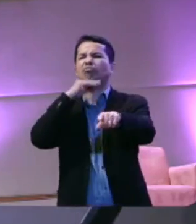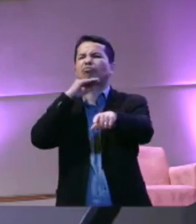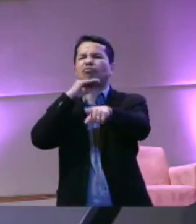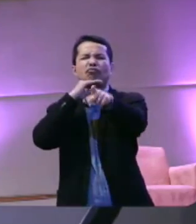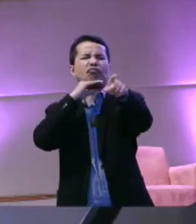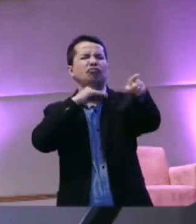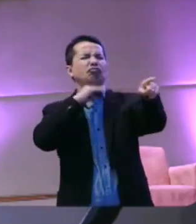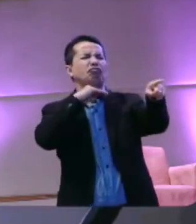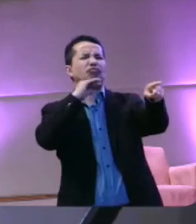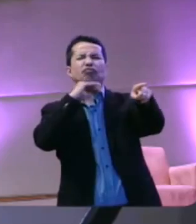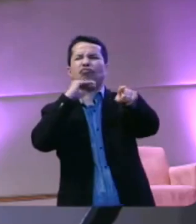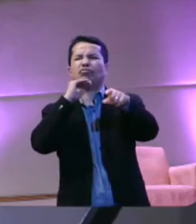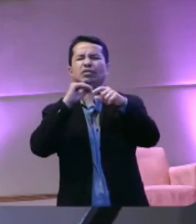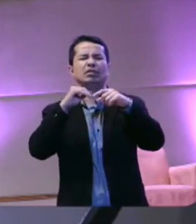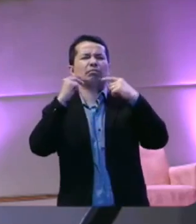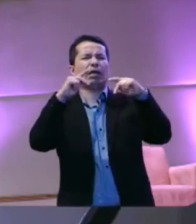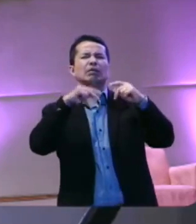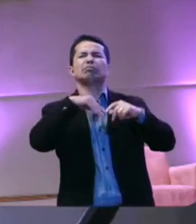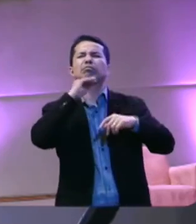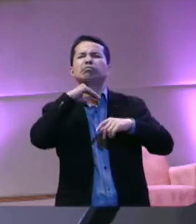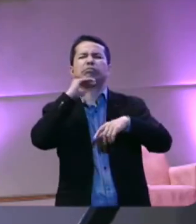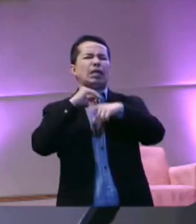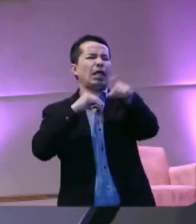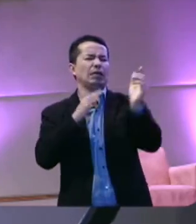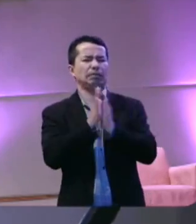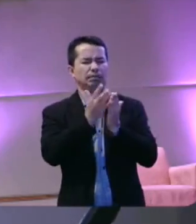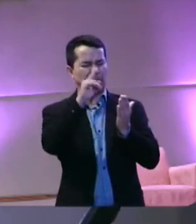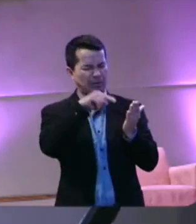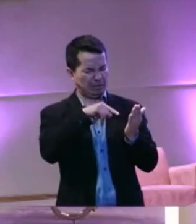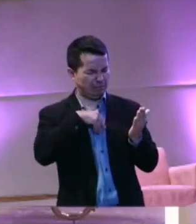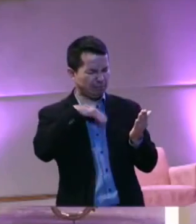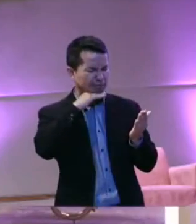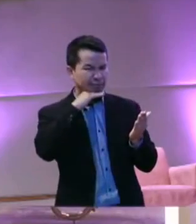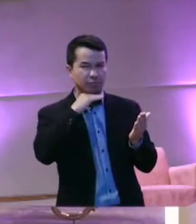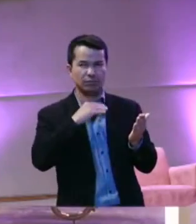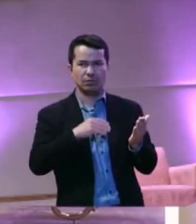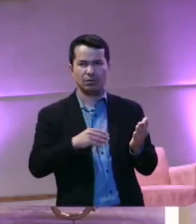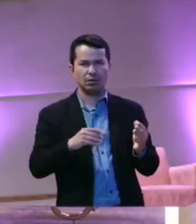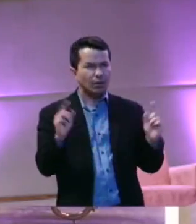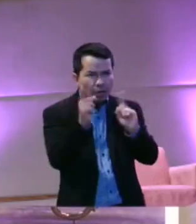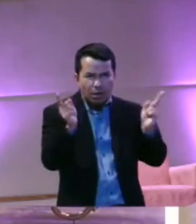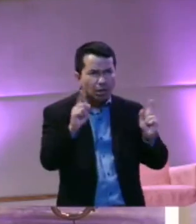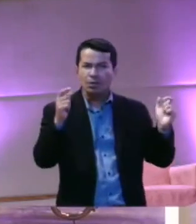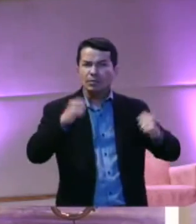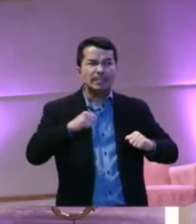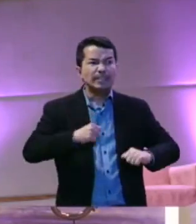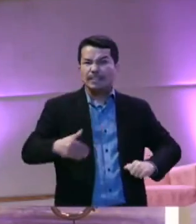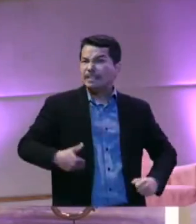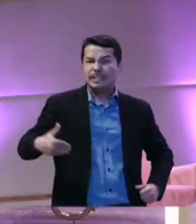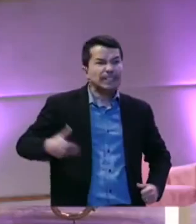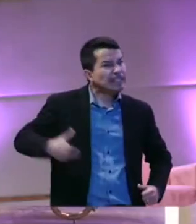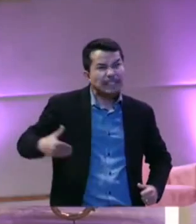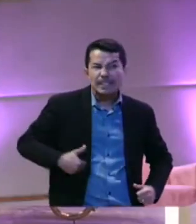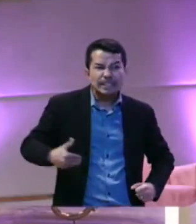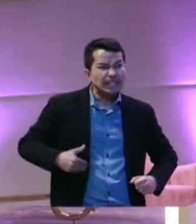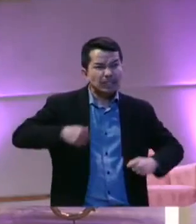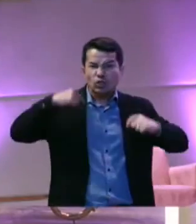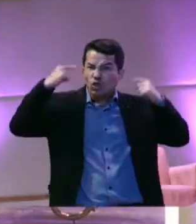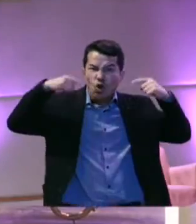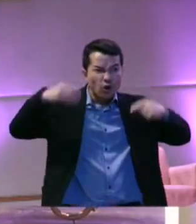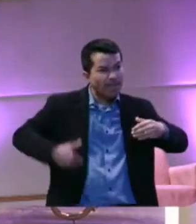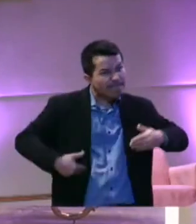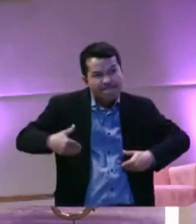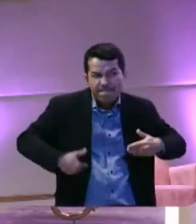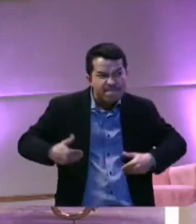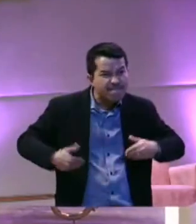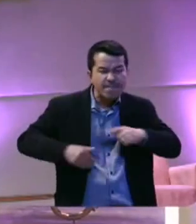está sobre nós. Você não precisa esperar que ela venha. Ela está sobre nós, queridos. Nós só precisamos da